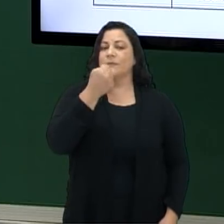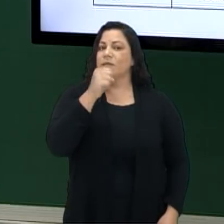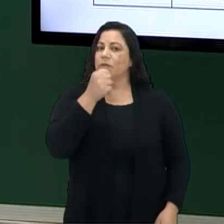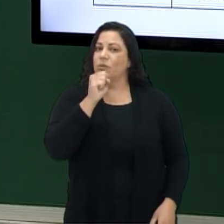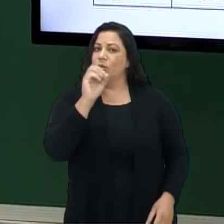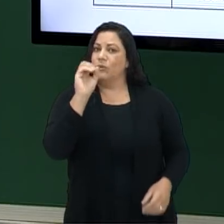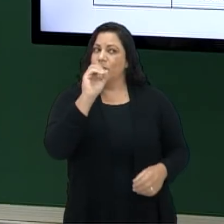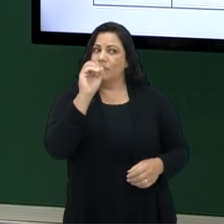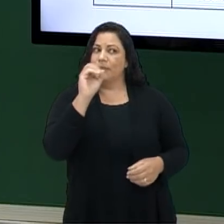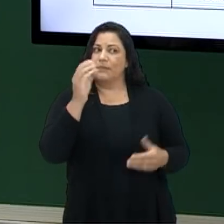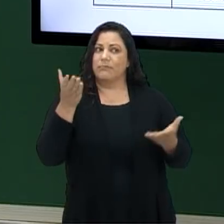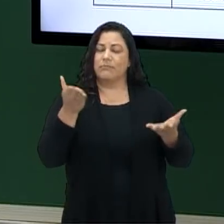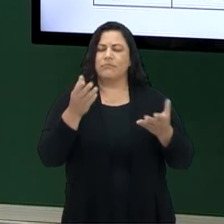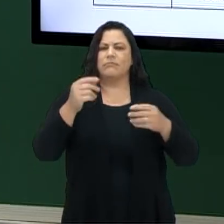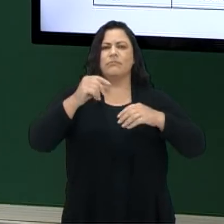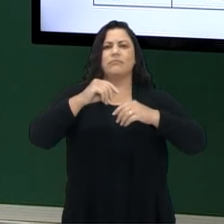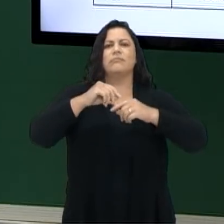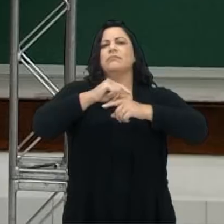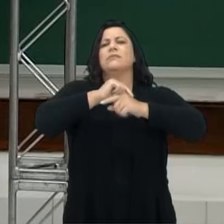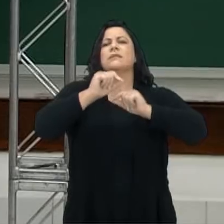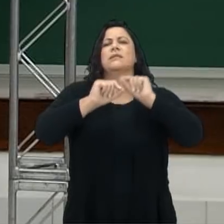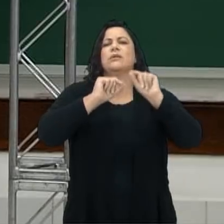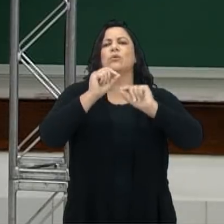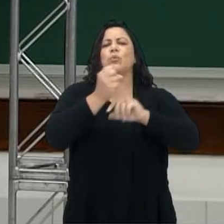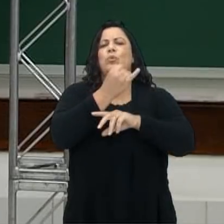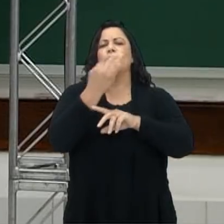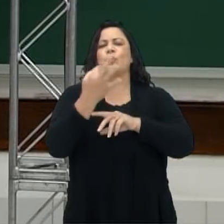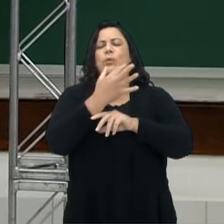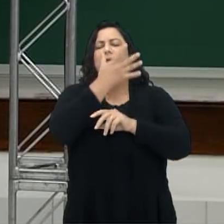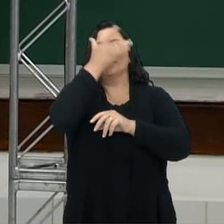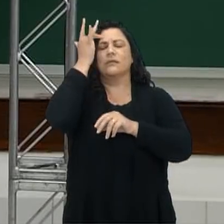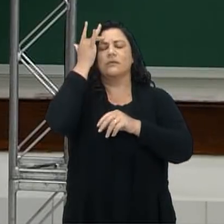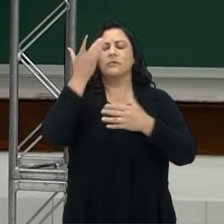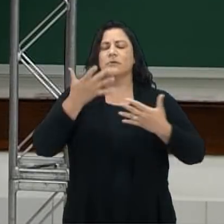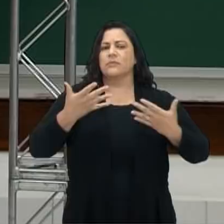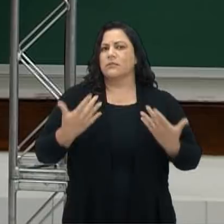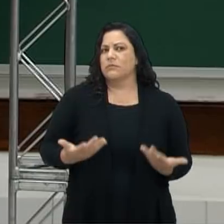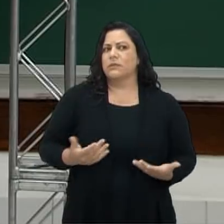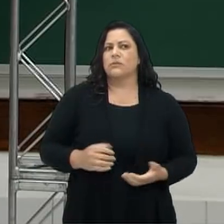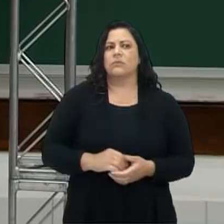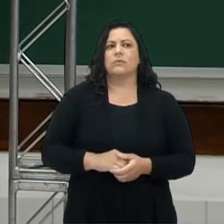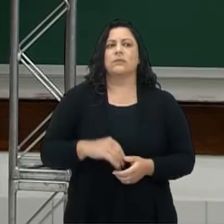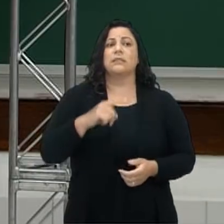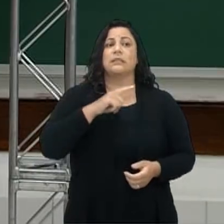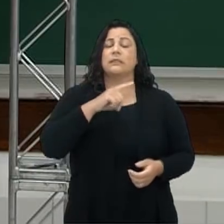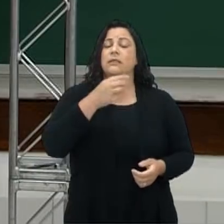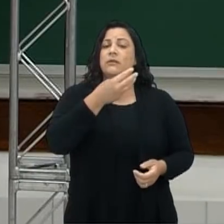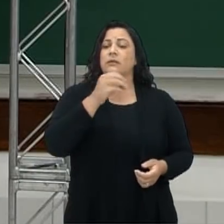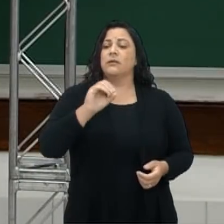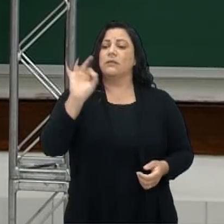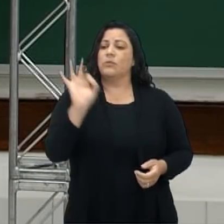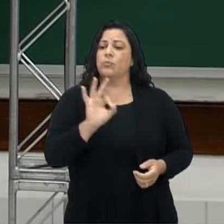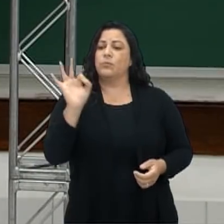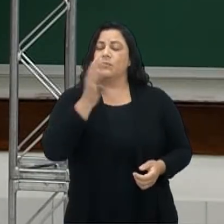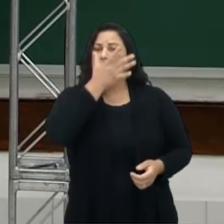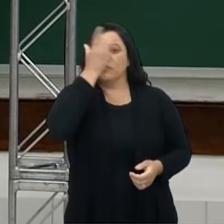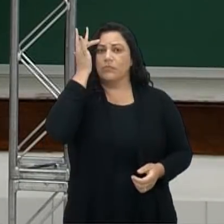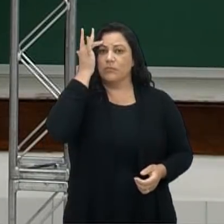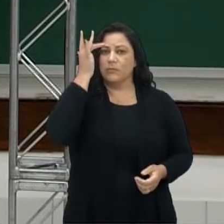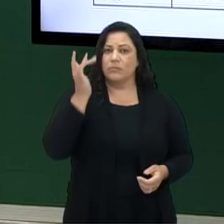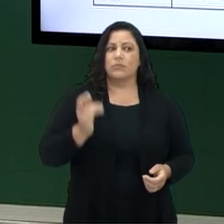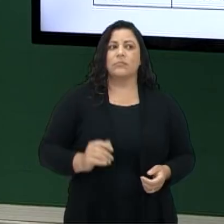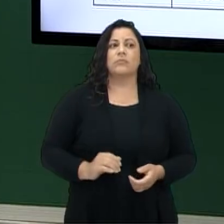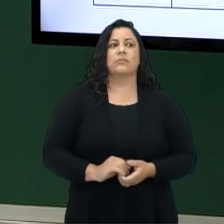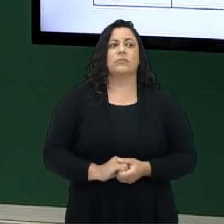tá? Esse arco equivale a quanto por cento das pessoas? São 30% das pessoas. Então, vou riscar